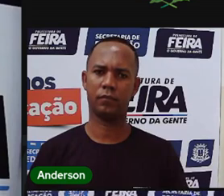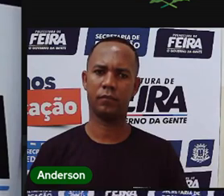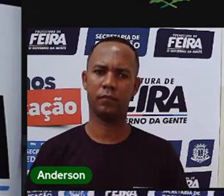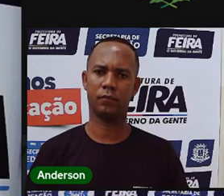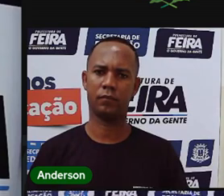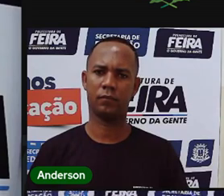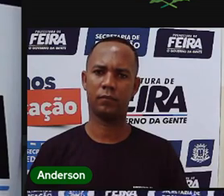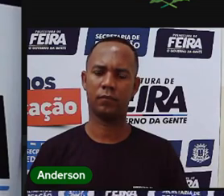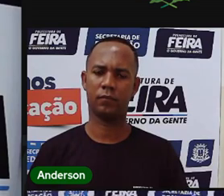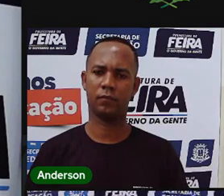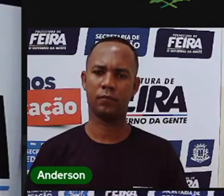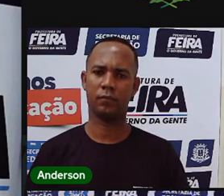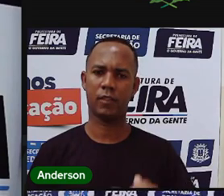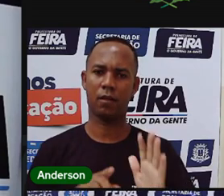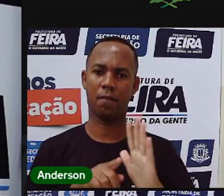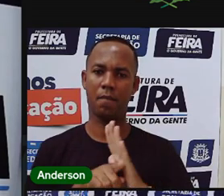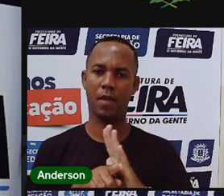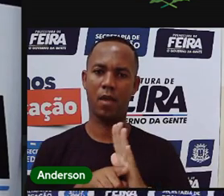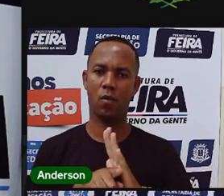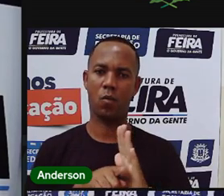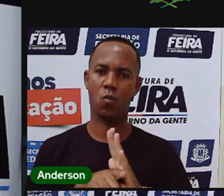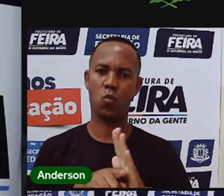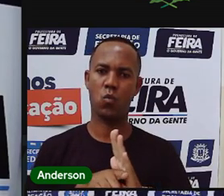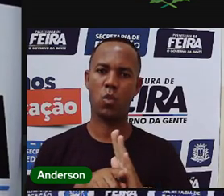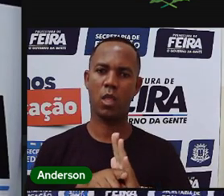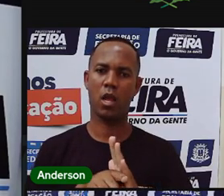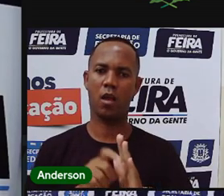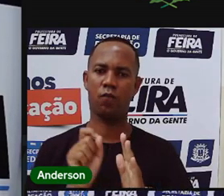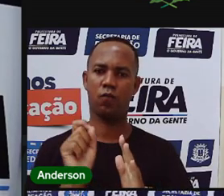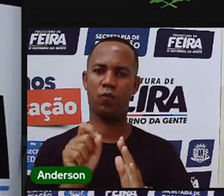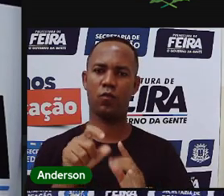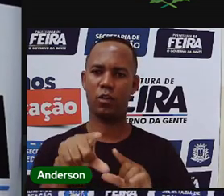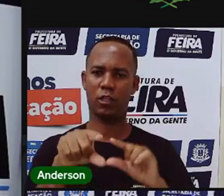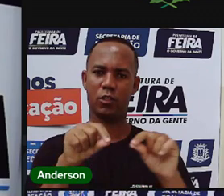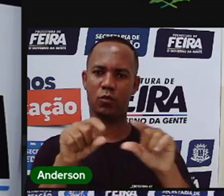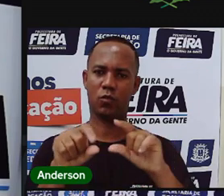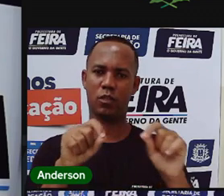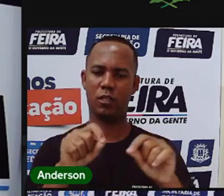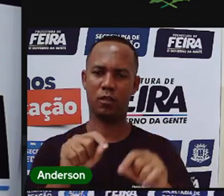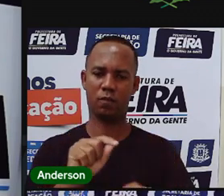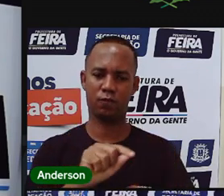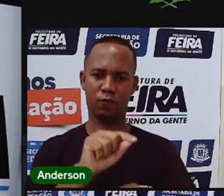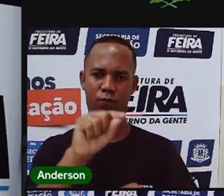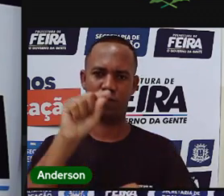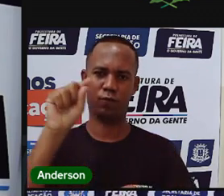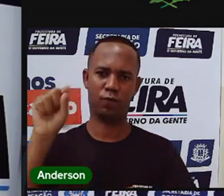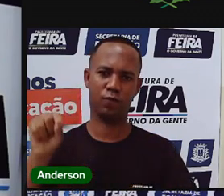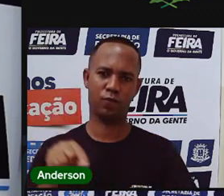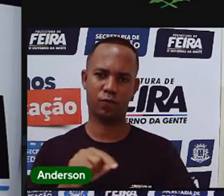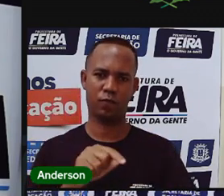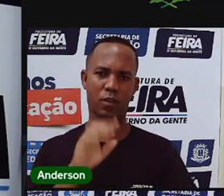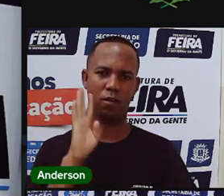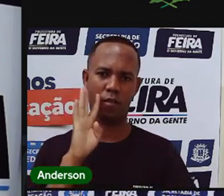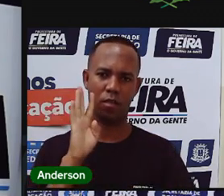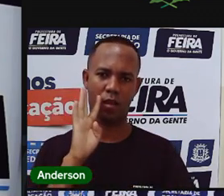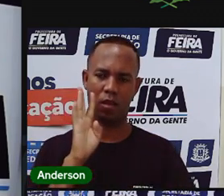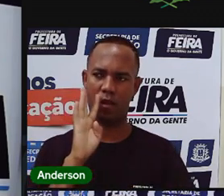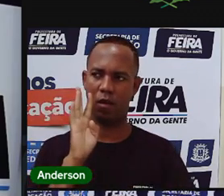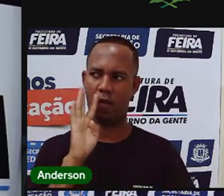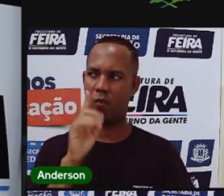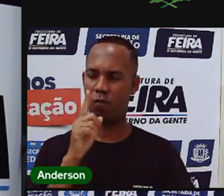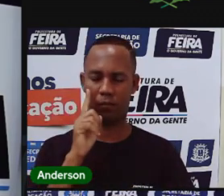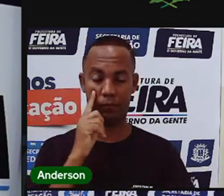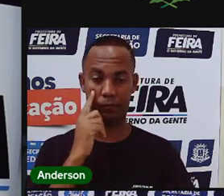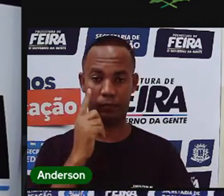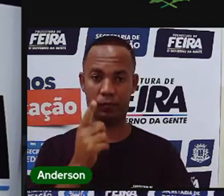Eu vou colocar na roleta para a gente poder fazer uma interação bem bacana com